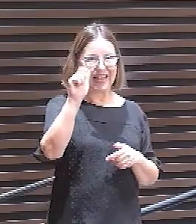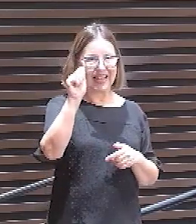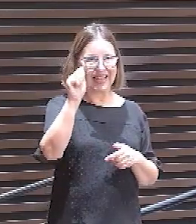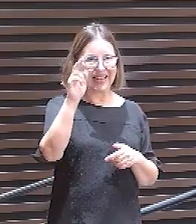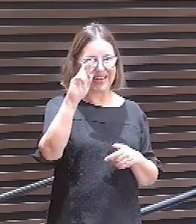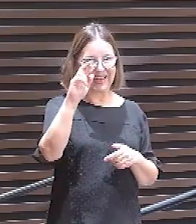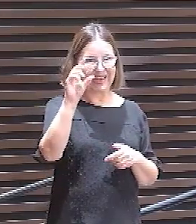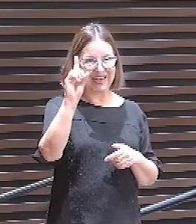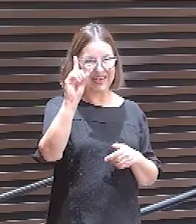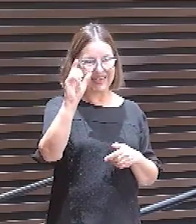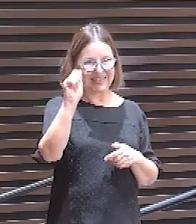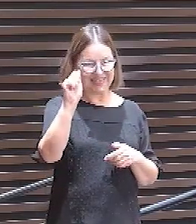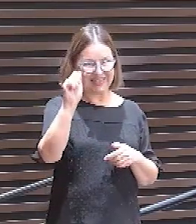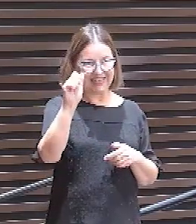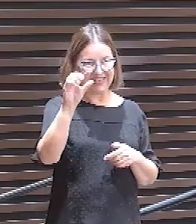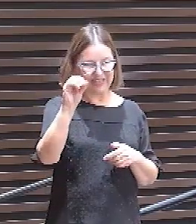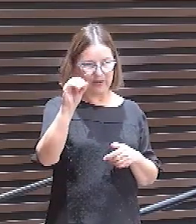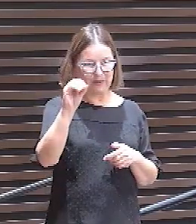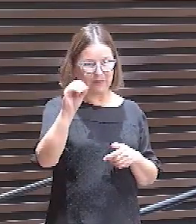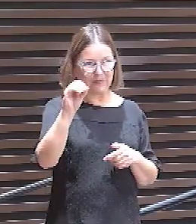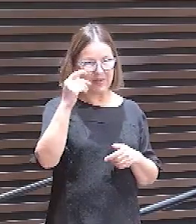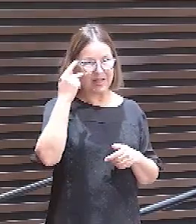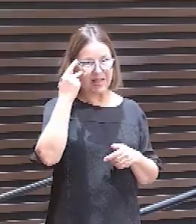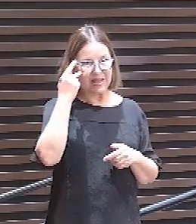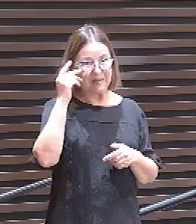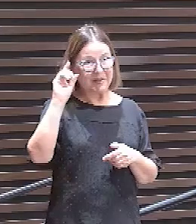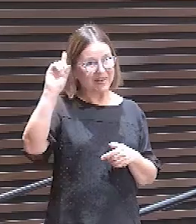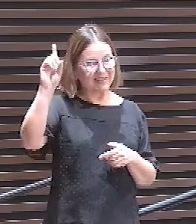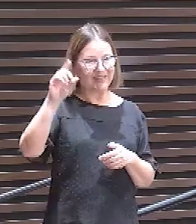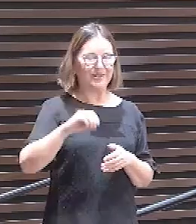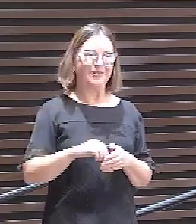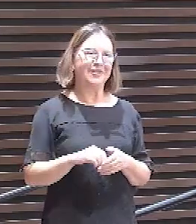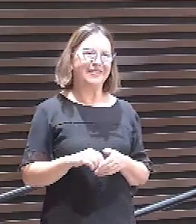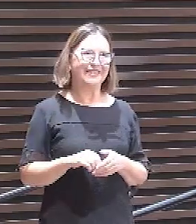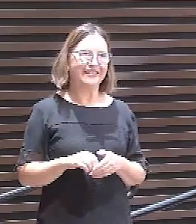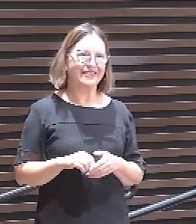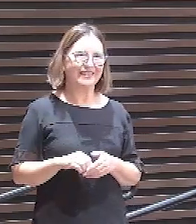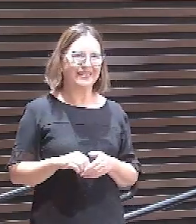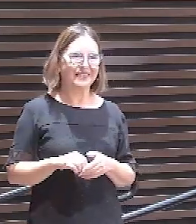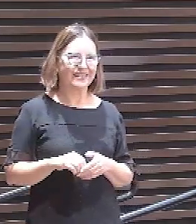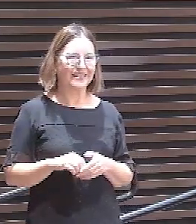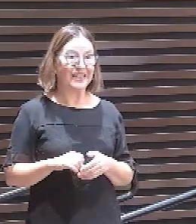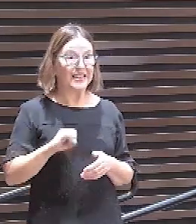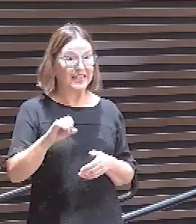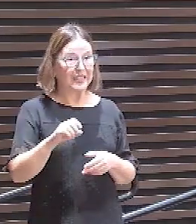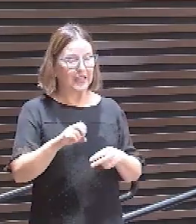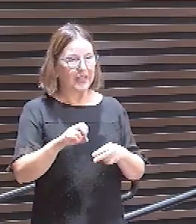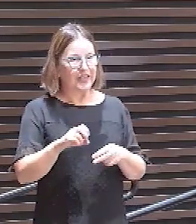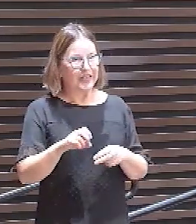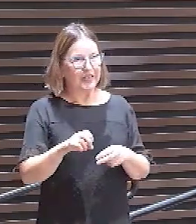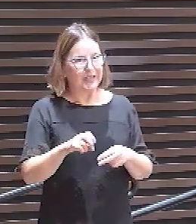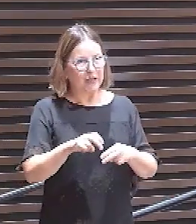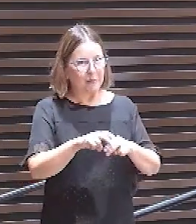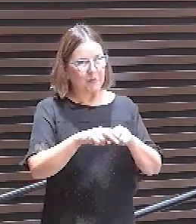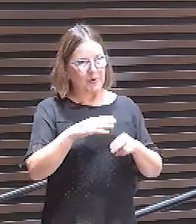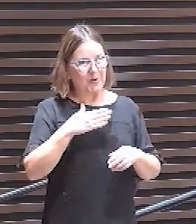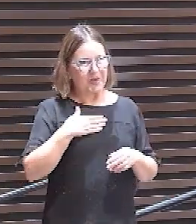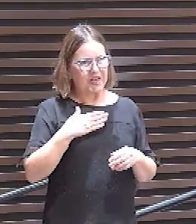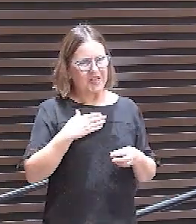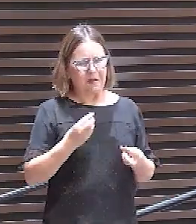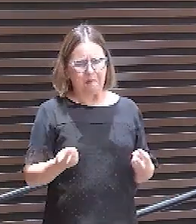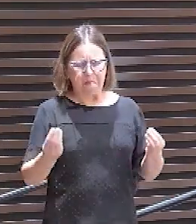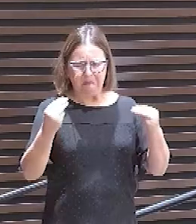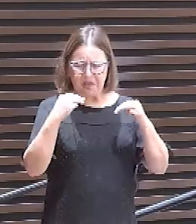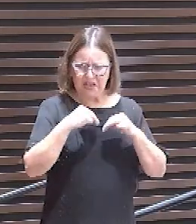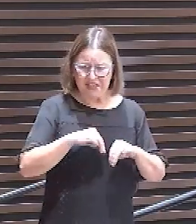Porque se for pelos meus méritos, os céus, nós vamos ficar tudo vaidosos lá no céu. Vamos dizendo, eu sou melhor do que você, porque